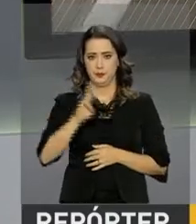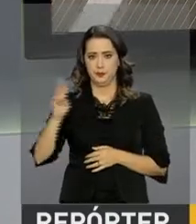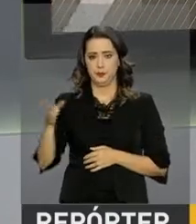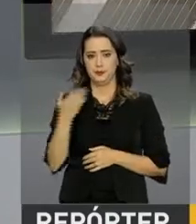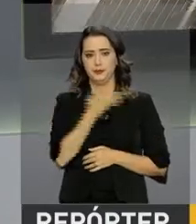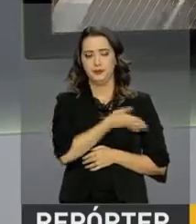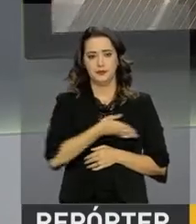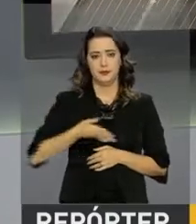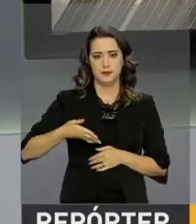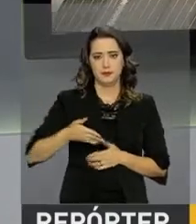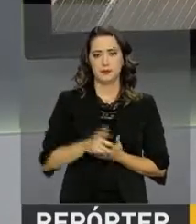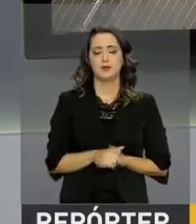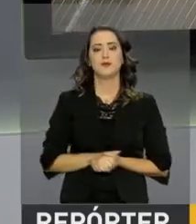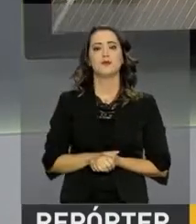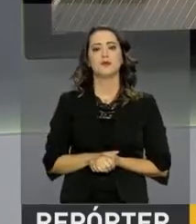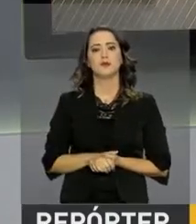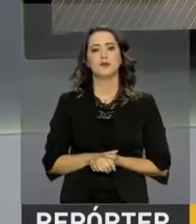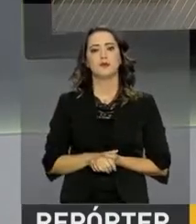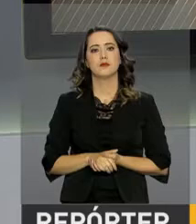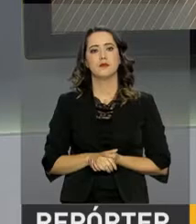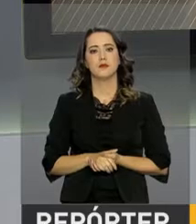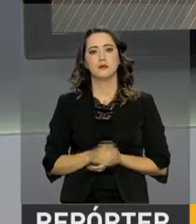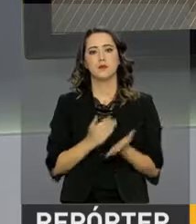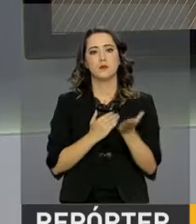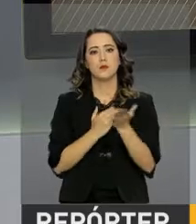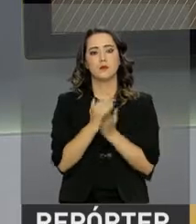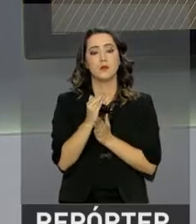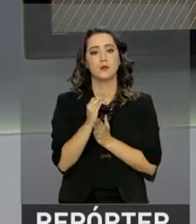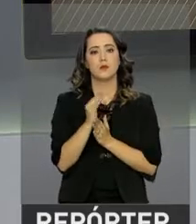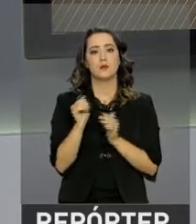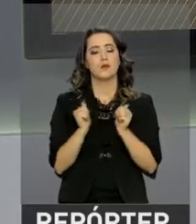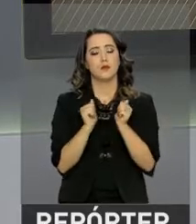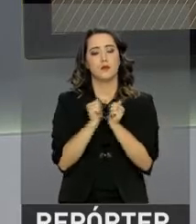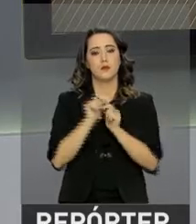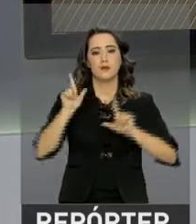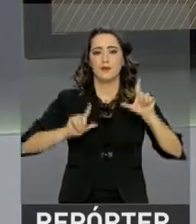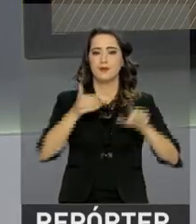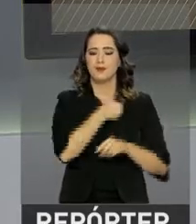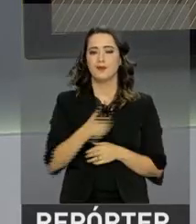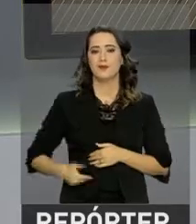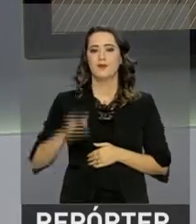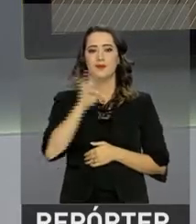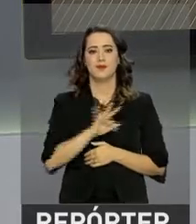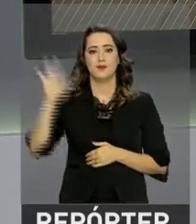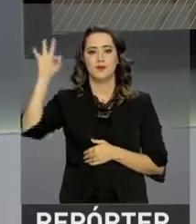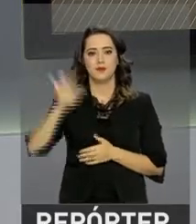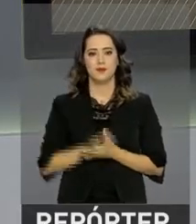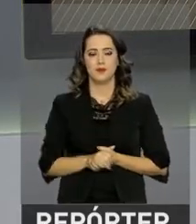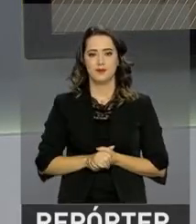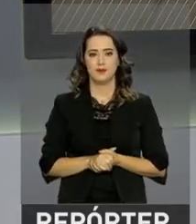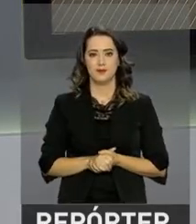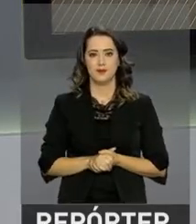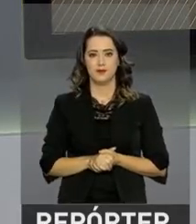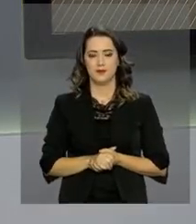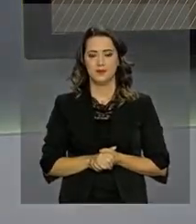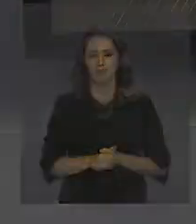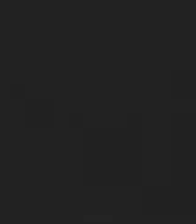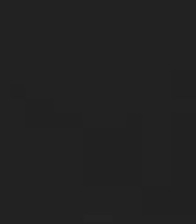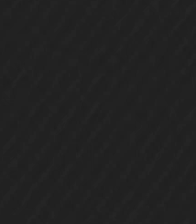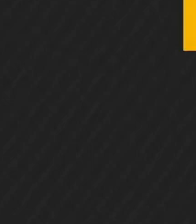programação também está na página da nbr na internet continue com a gente na nbr a tv do governo federal